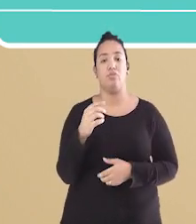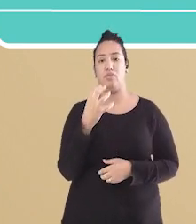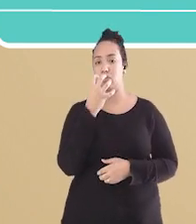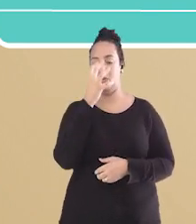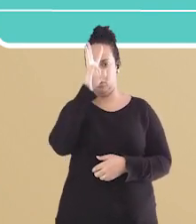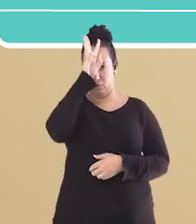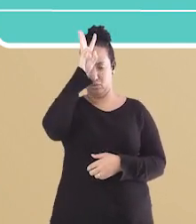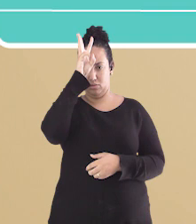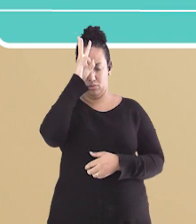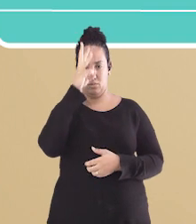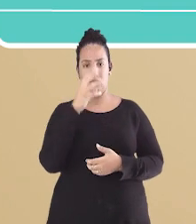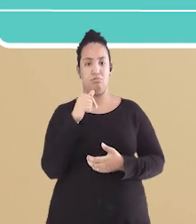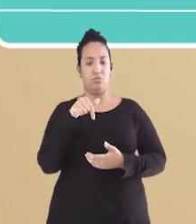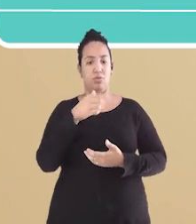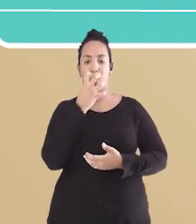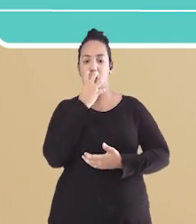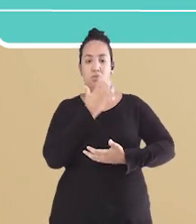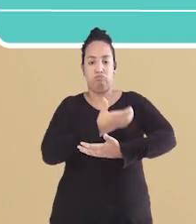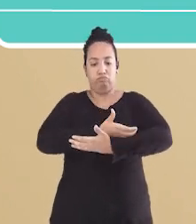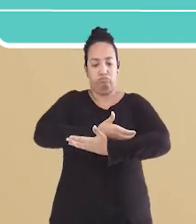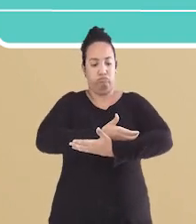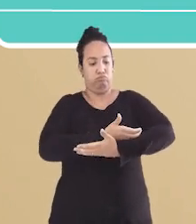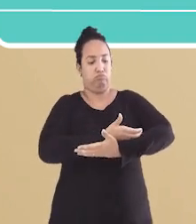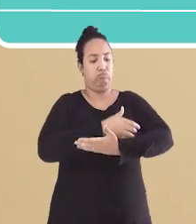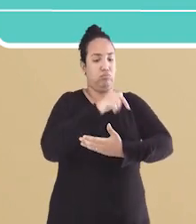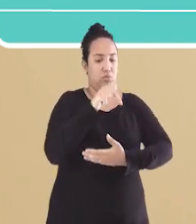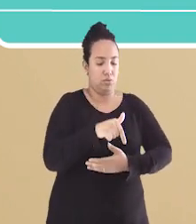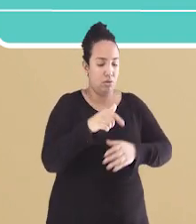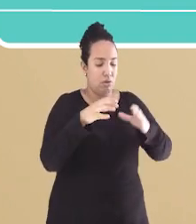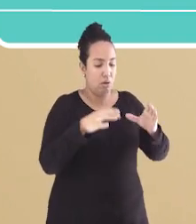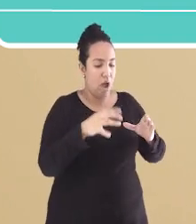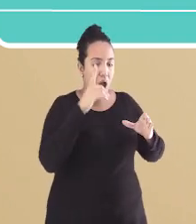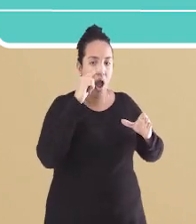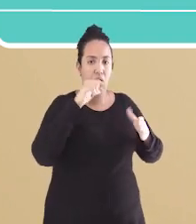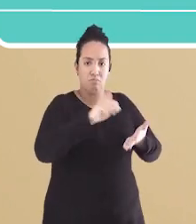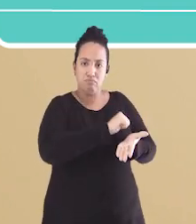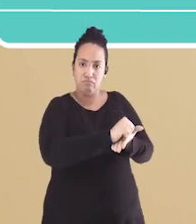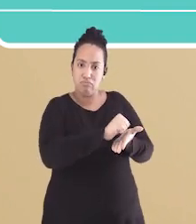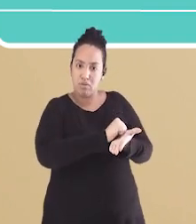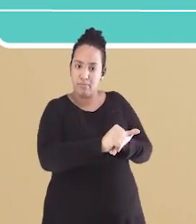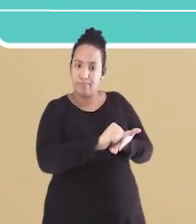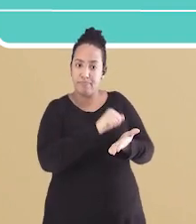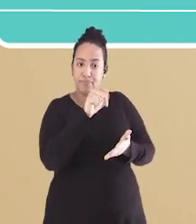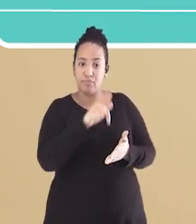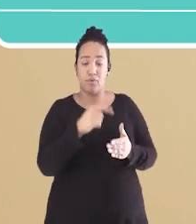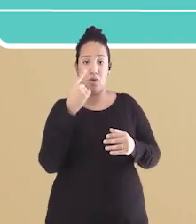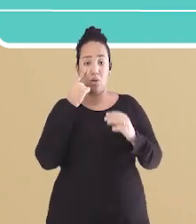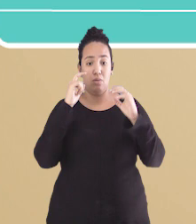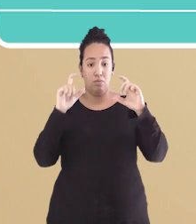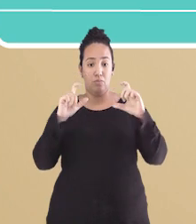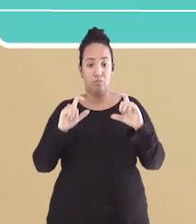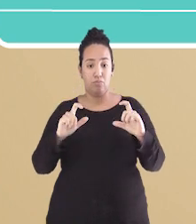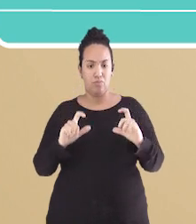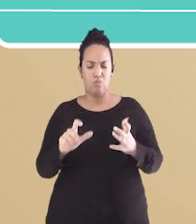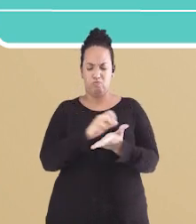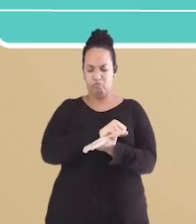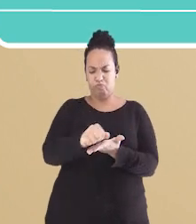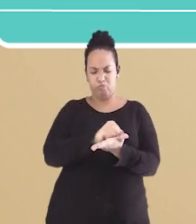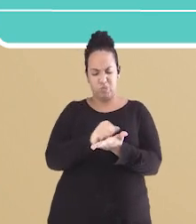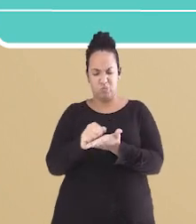cachorro no colo e coloca na bacia para tomar banho. Nos quadrinhos seguintes, ele dá um